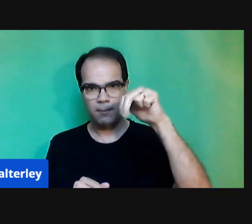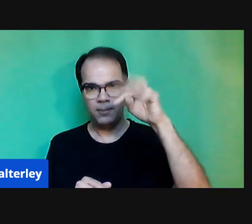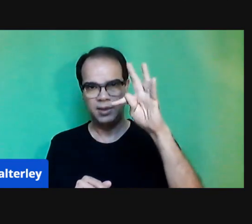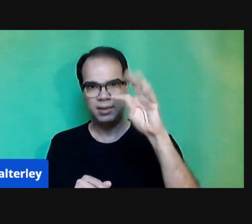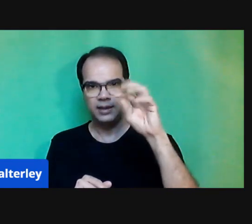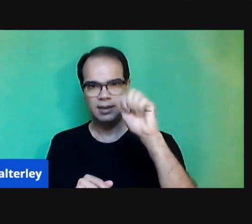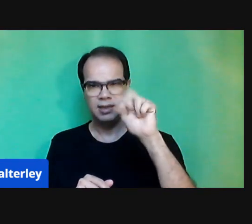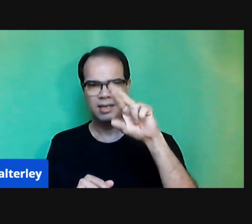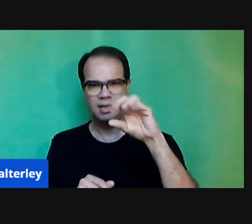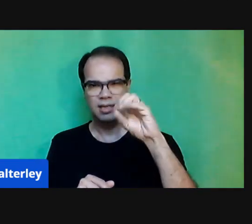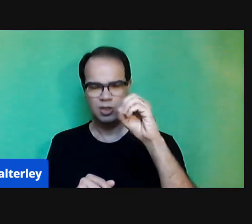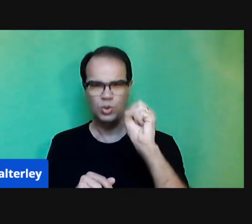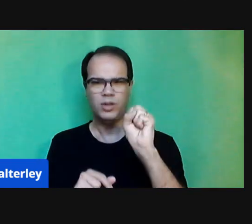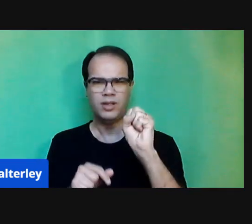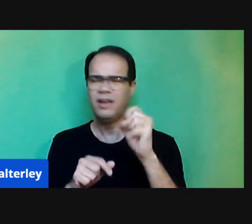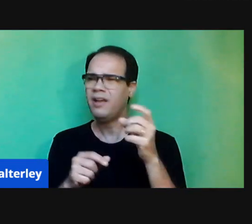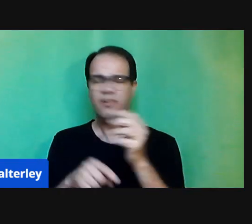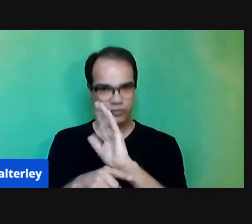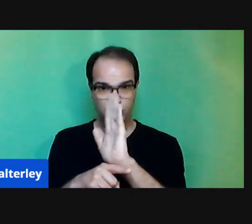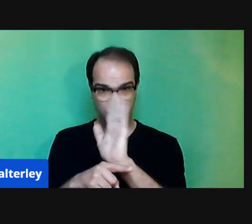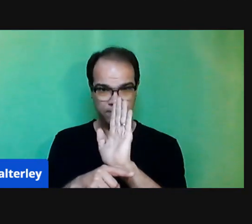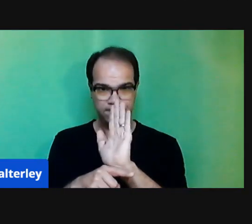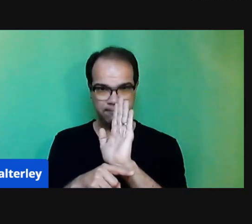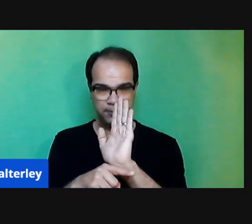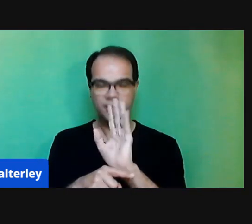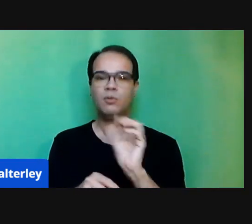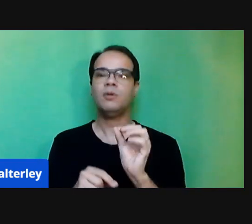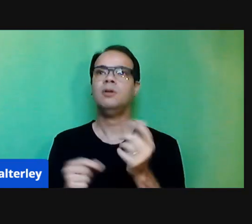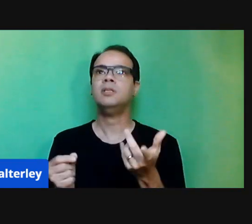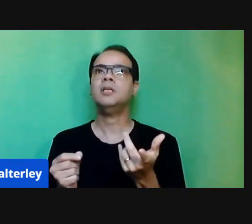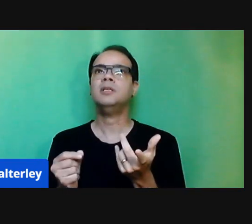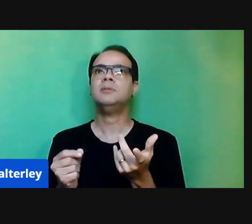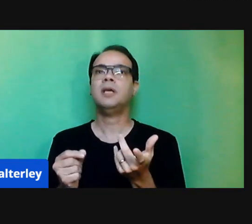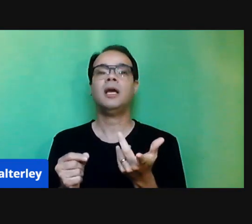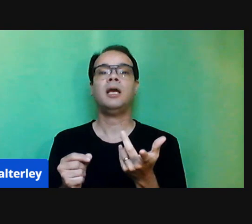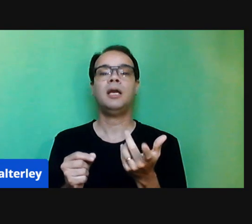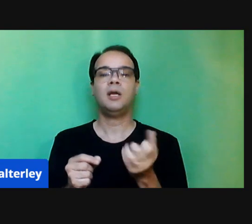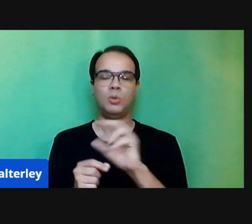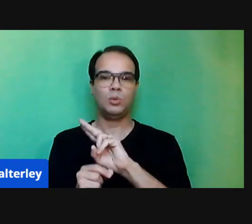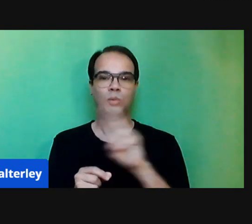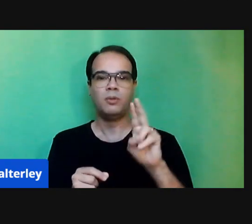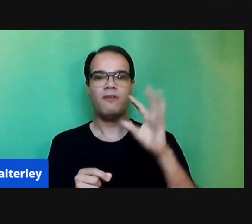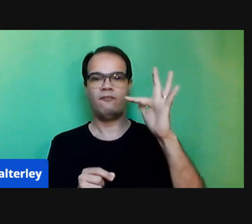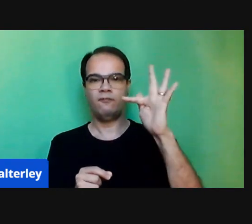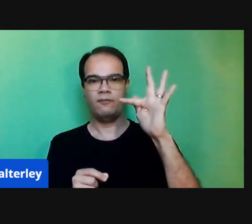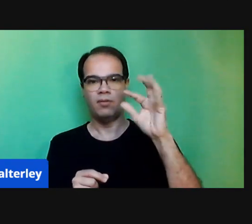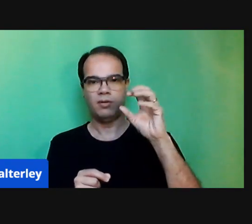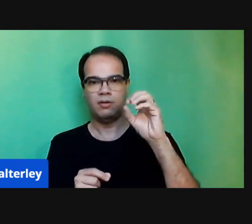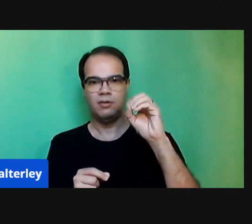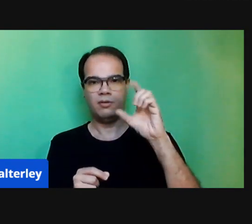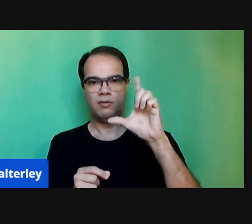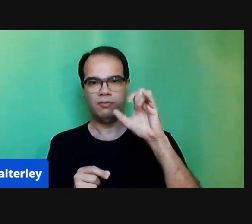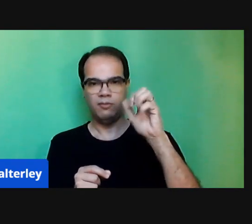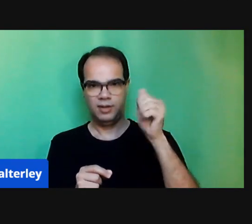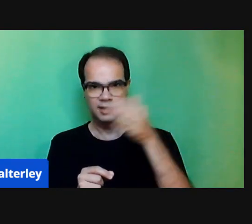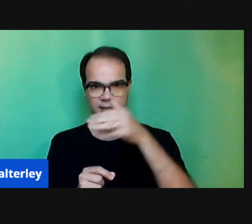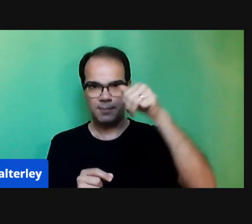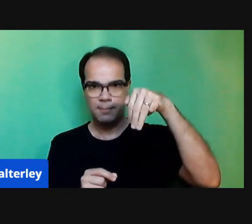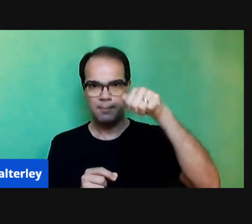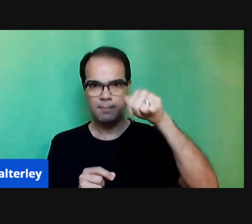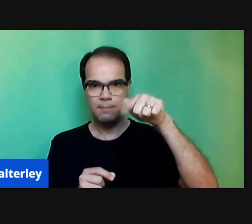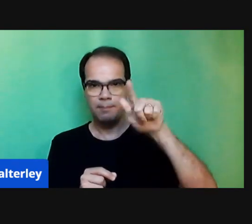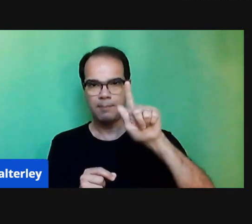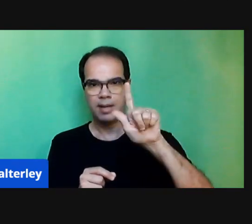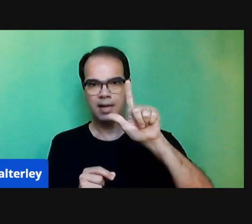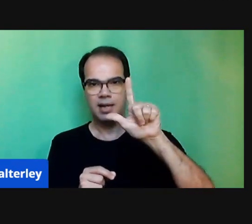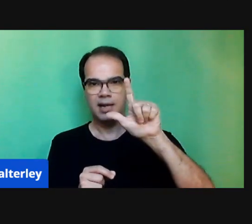Fora da TV, eu fiz vários documentários, como Folia dos Malaquias, que fala da festa